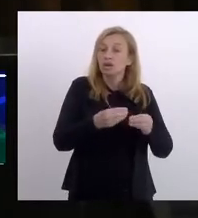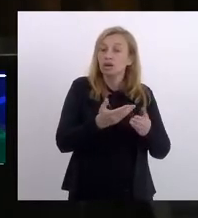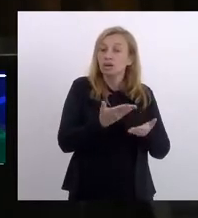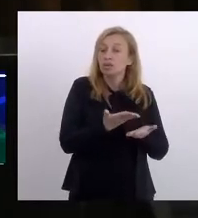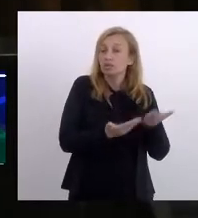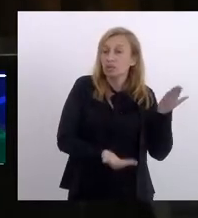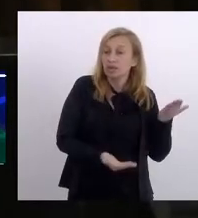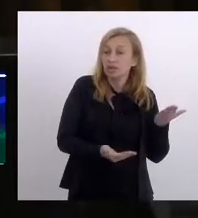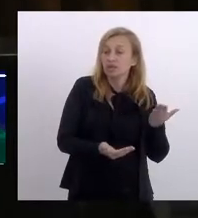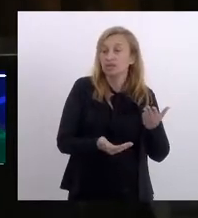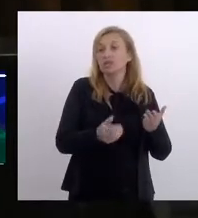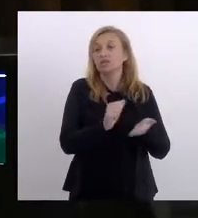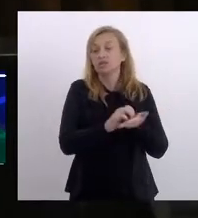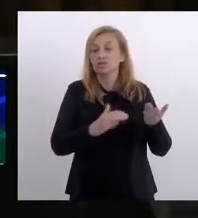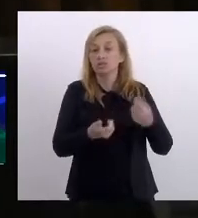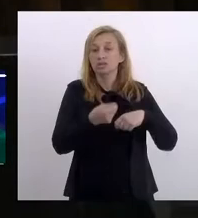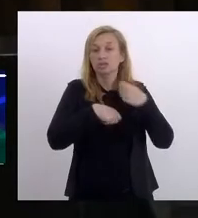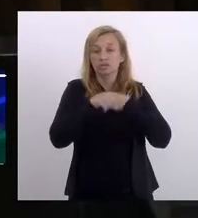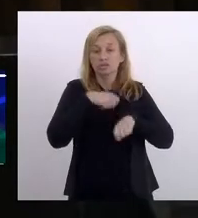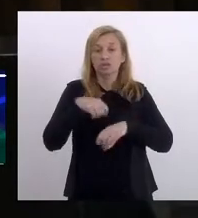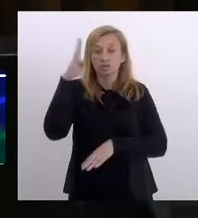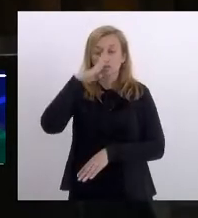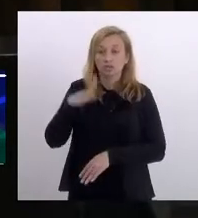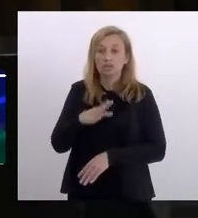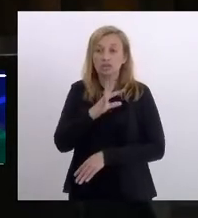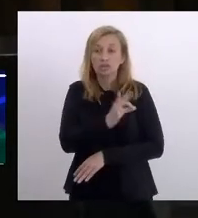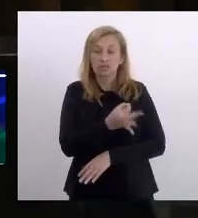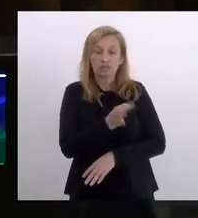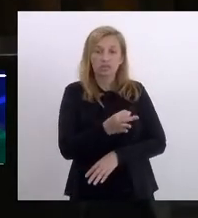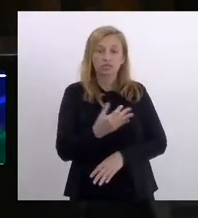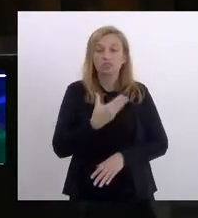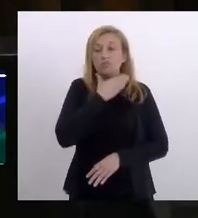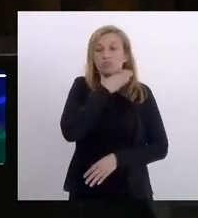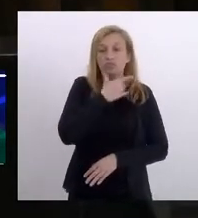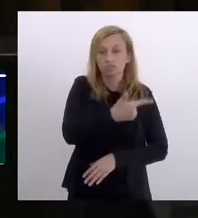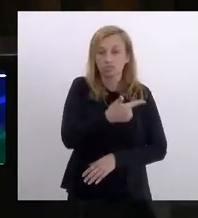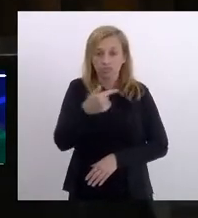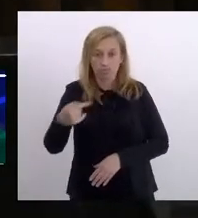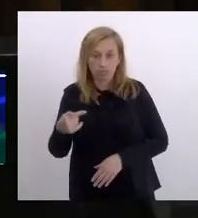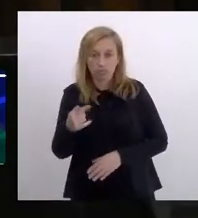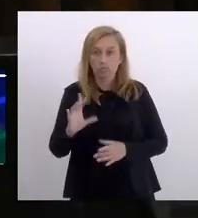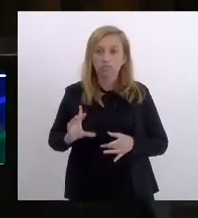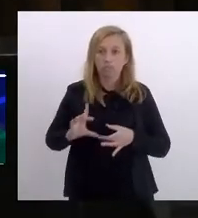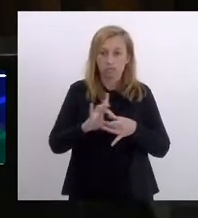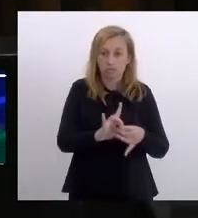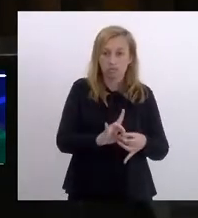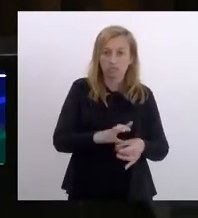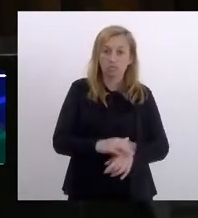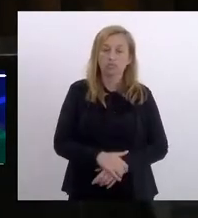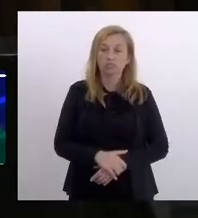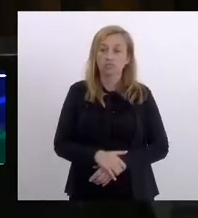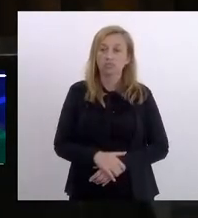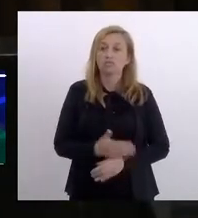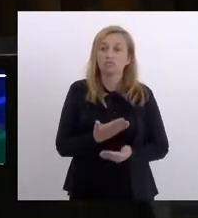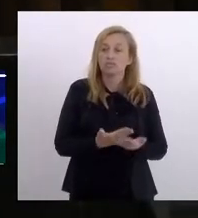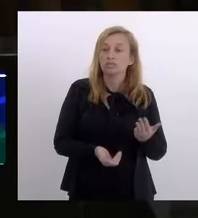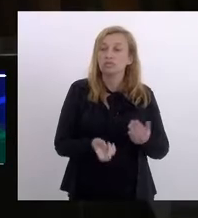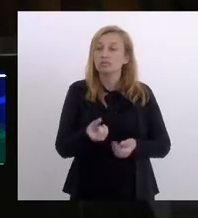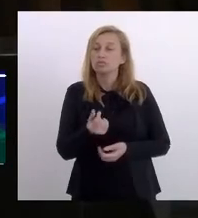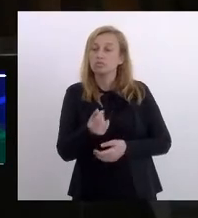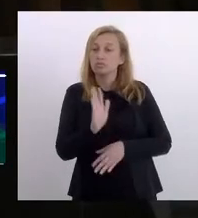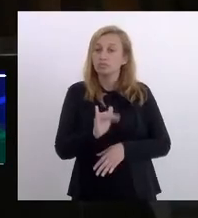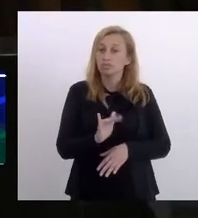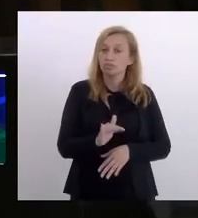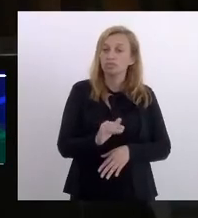Brasil. Evidentemente que a crise de 2017 esteve vinculada à queda no preço do barril